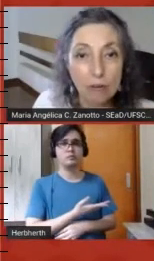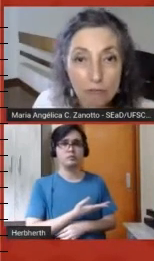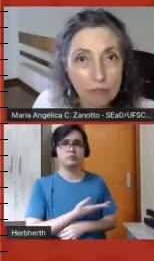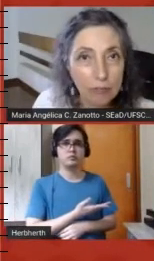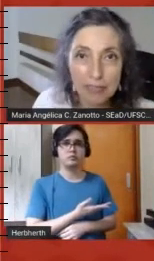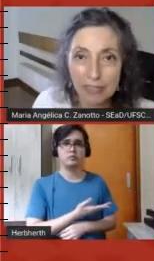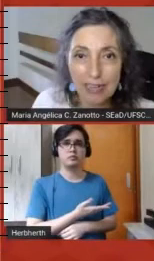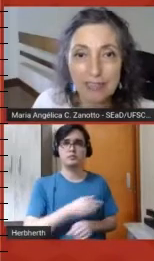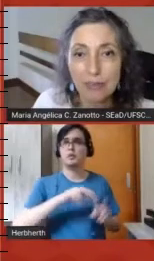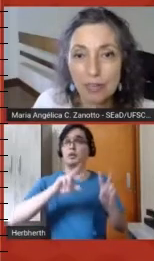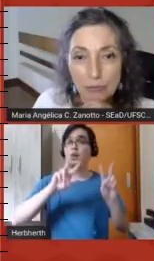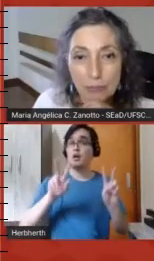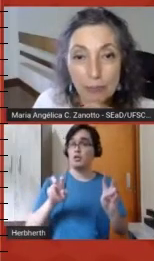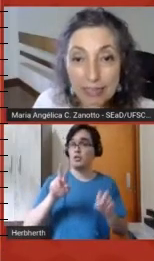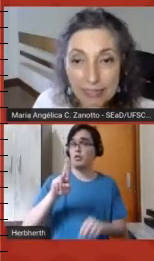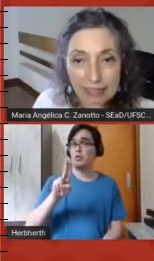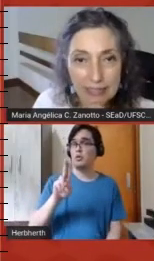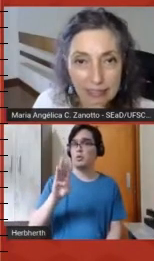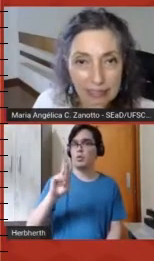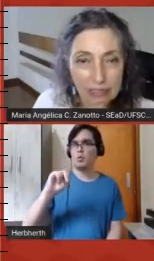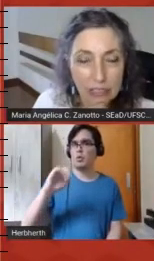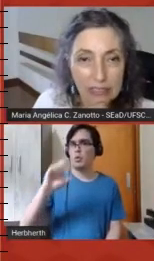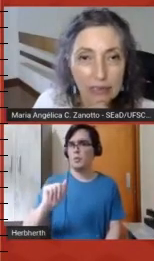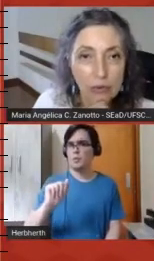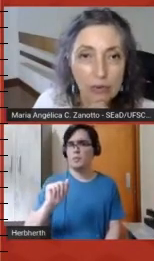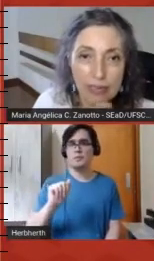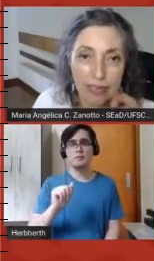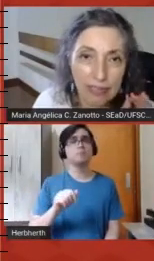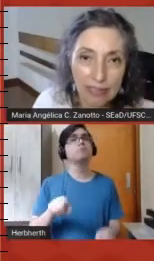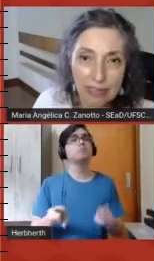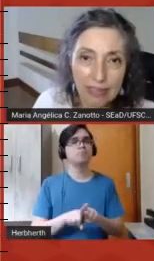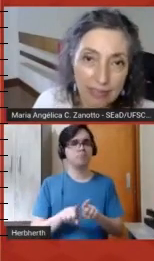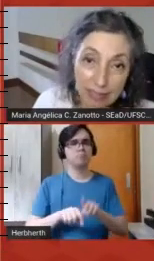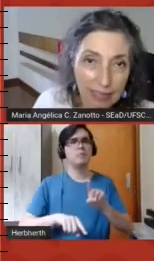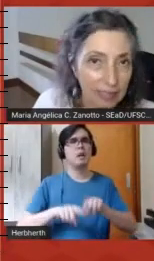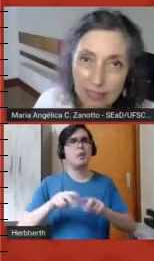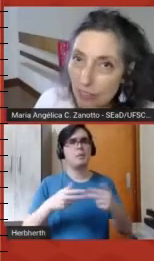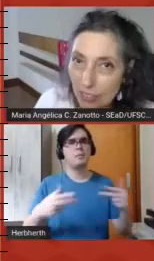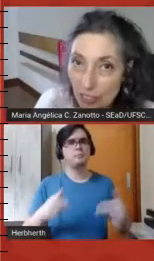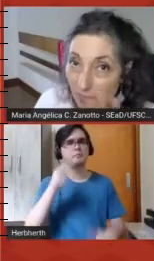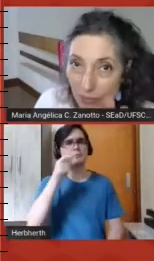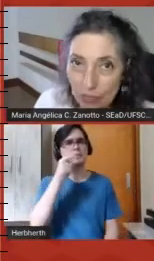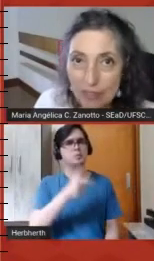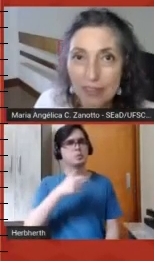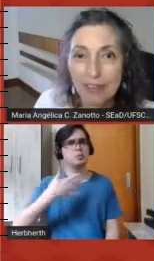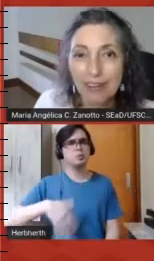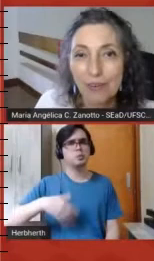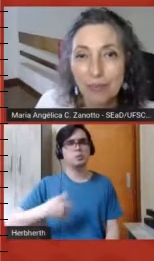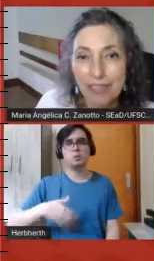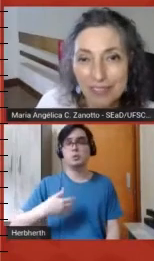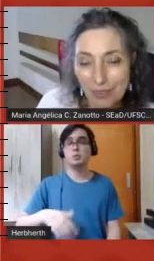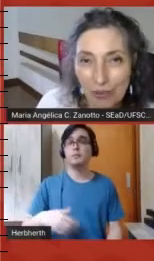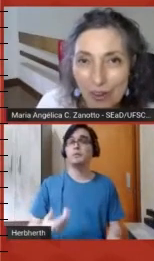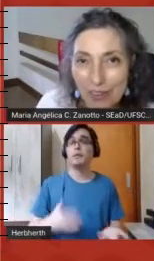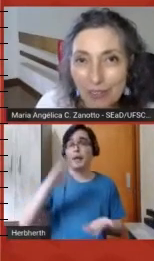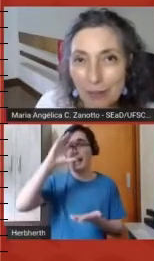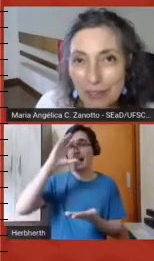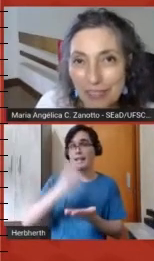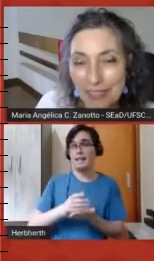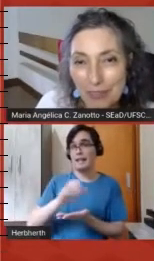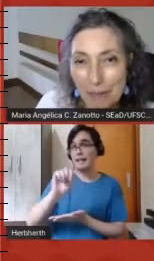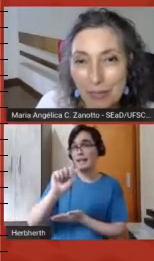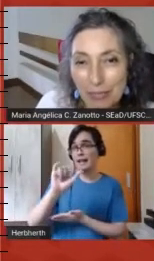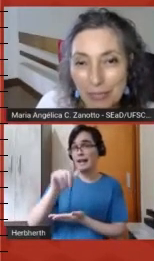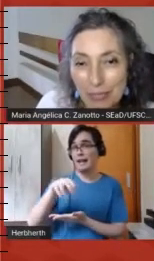tem alguns materiais que eu acho bem interessantes, né? Eu coloquei aqui a tese da Aline, gente, a leitura obrigatória, que